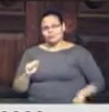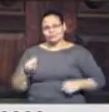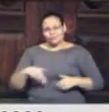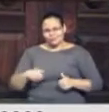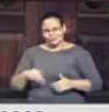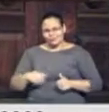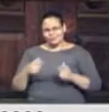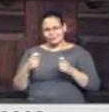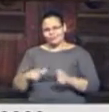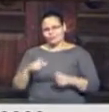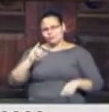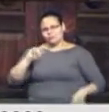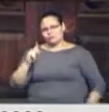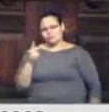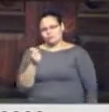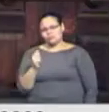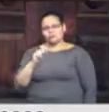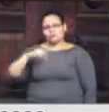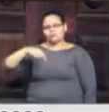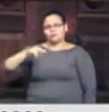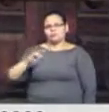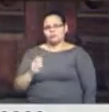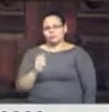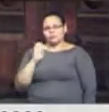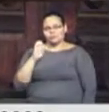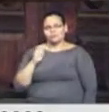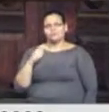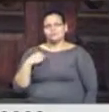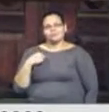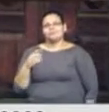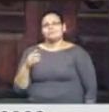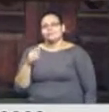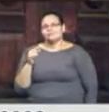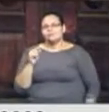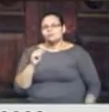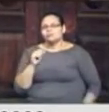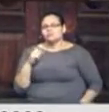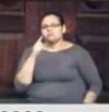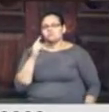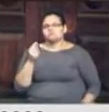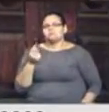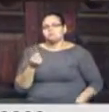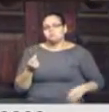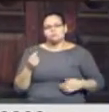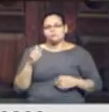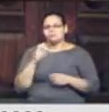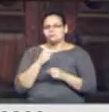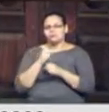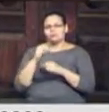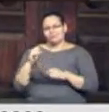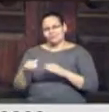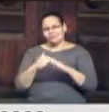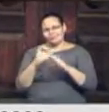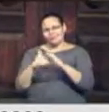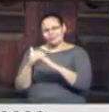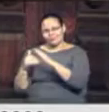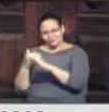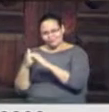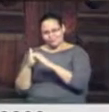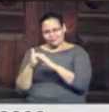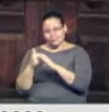representar um ganho absolutamente insignificativo para o governo, que sequer é estimado nessa mensagem. Essas